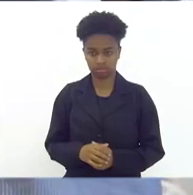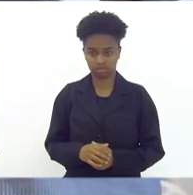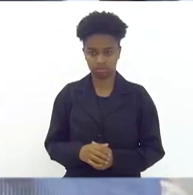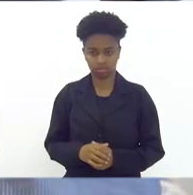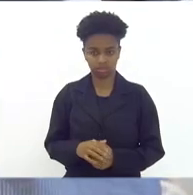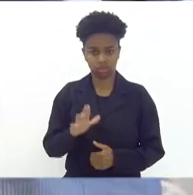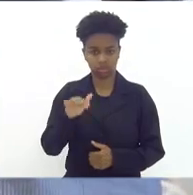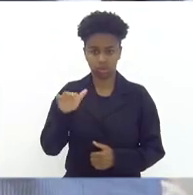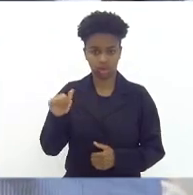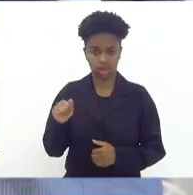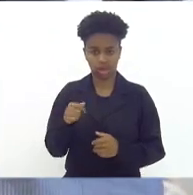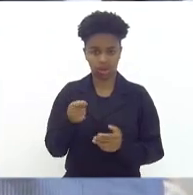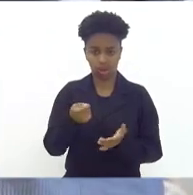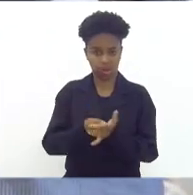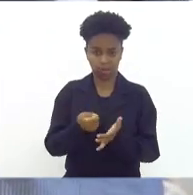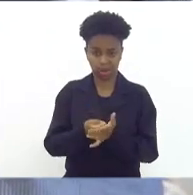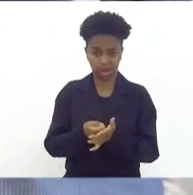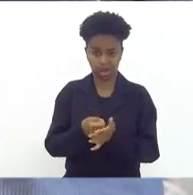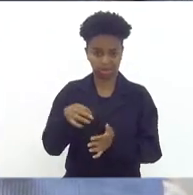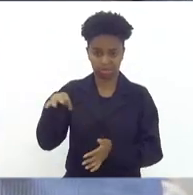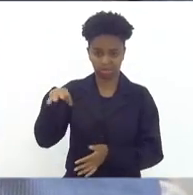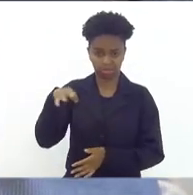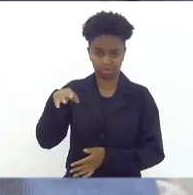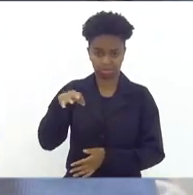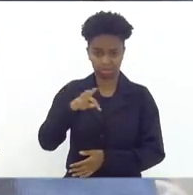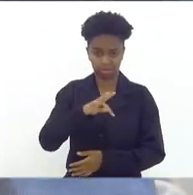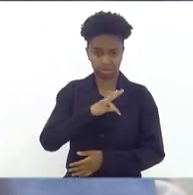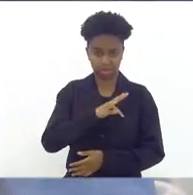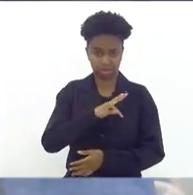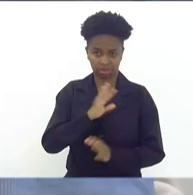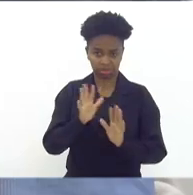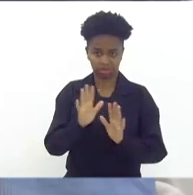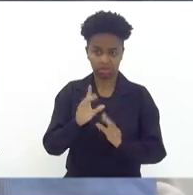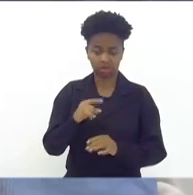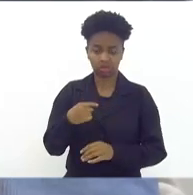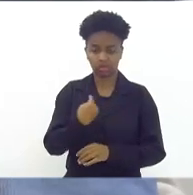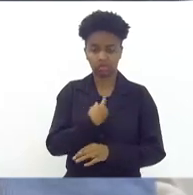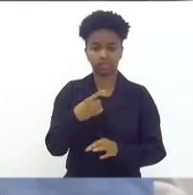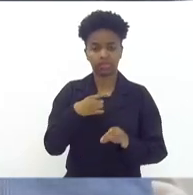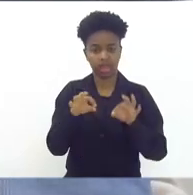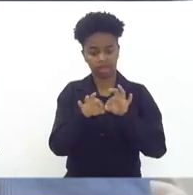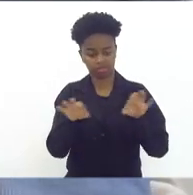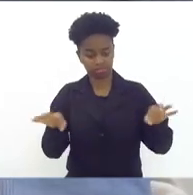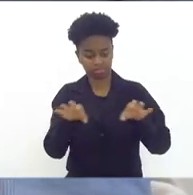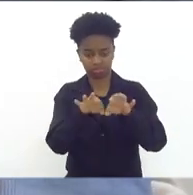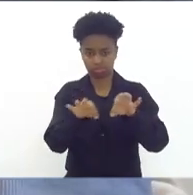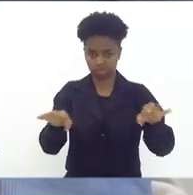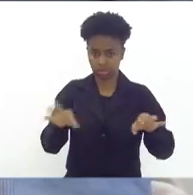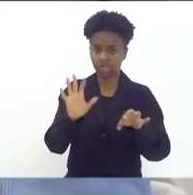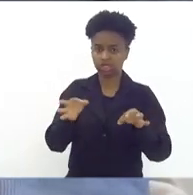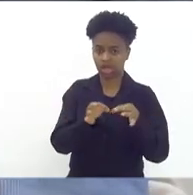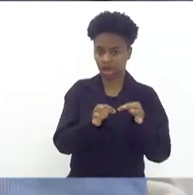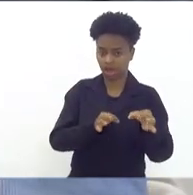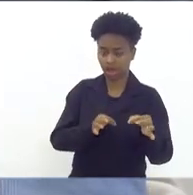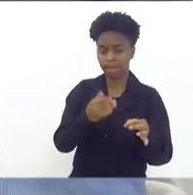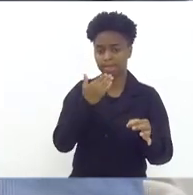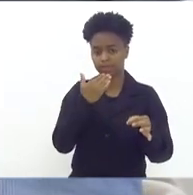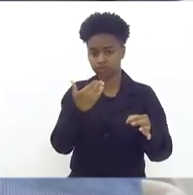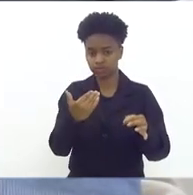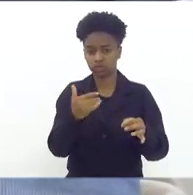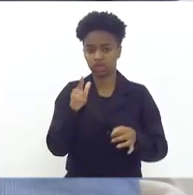negócio lá do técnico do nosso posto tem em 2013 metros quadrados já foi tirada toda a licença